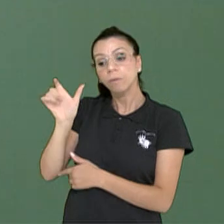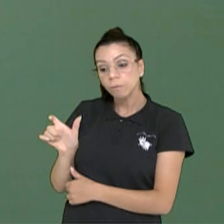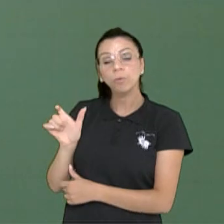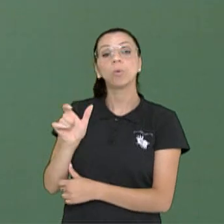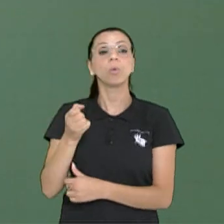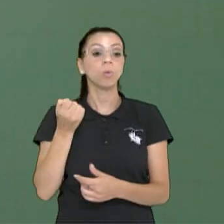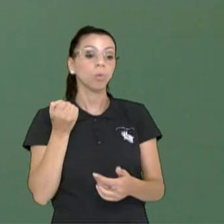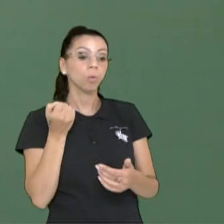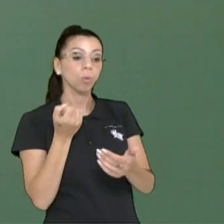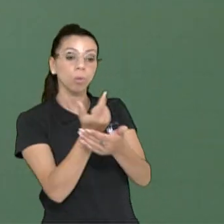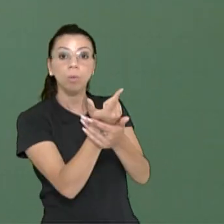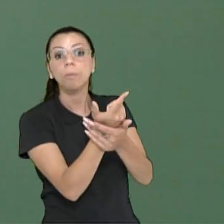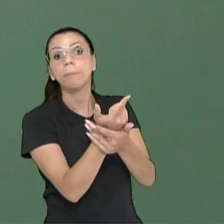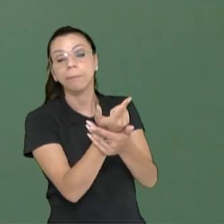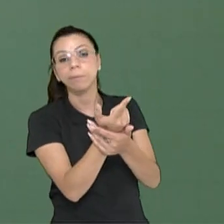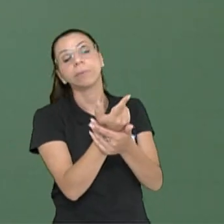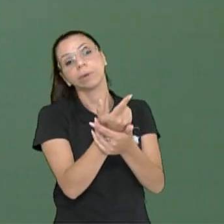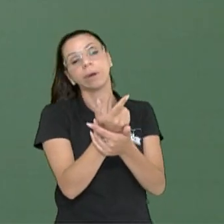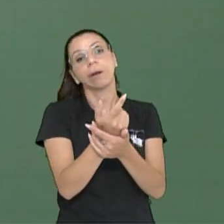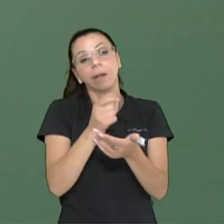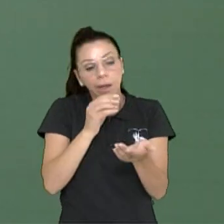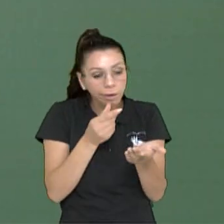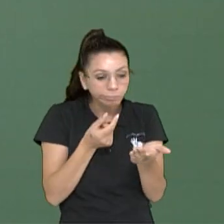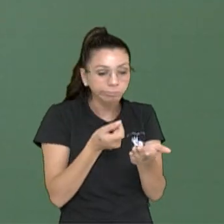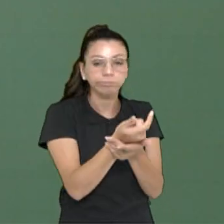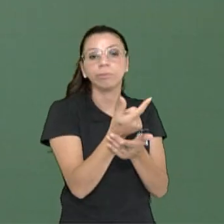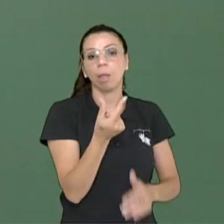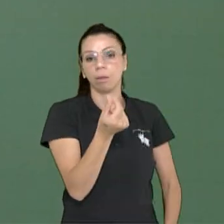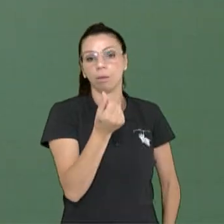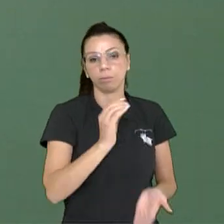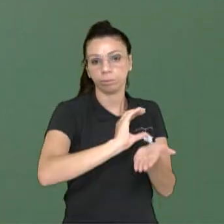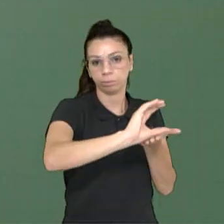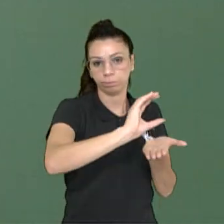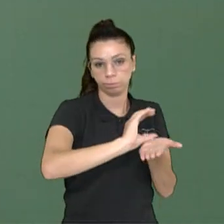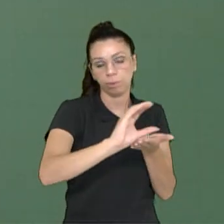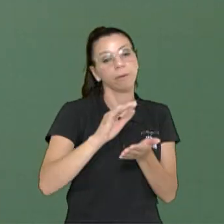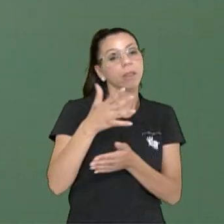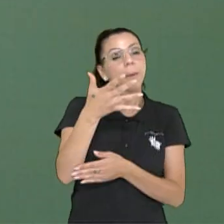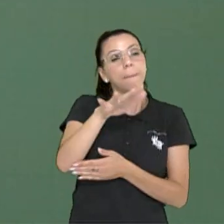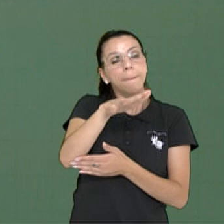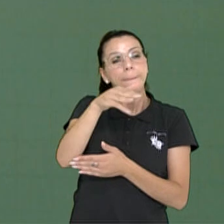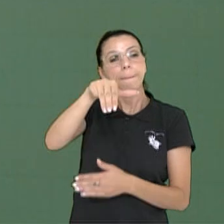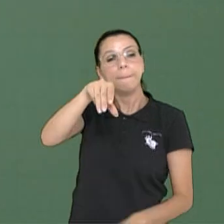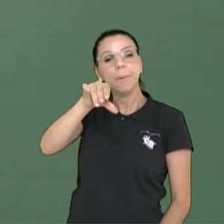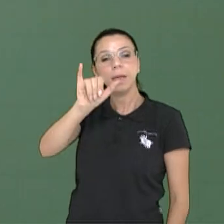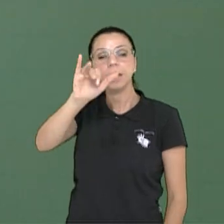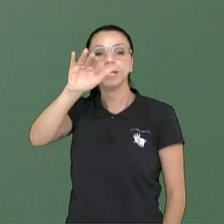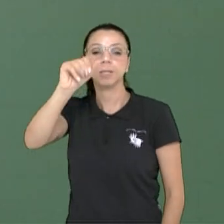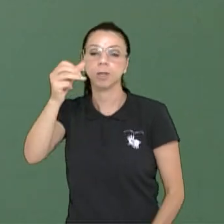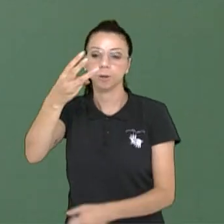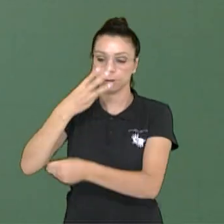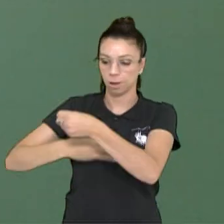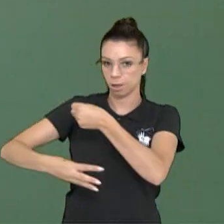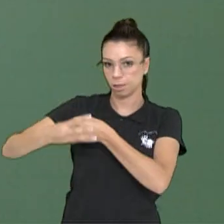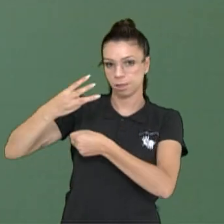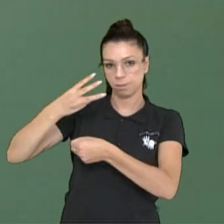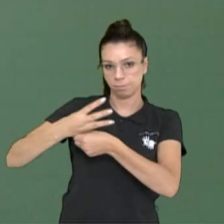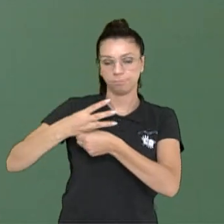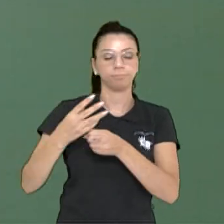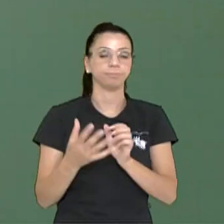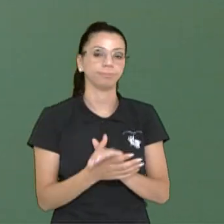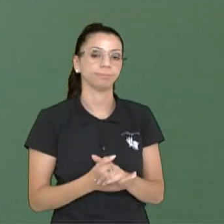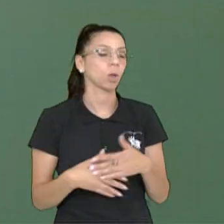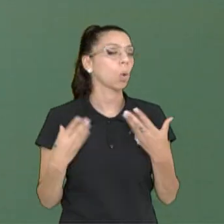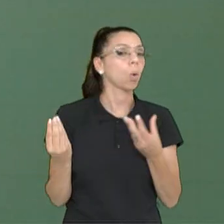maior rendimento bruto, por média dos últimos 3 anos. Como que a gente calcula a média do rendimento de cada uma